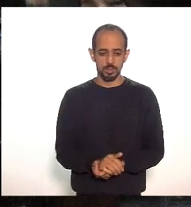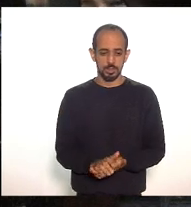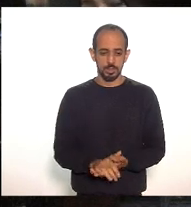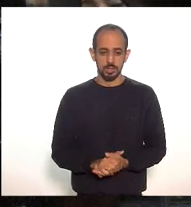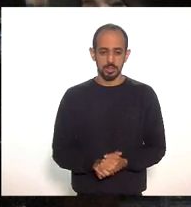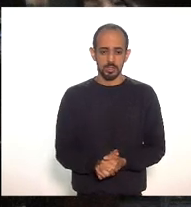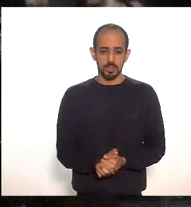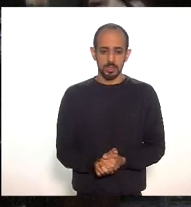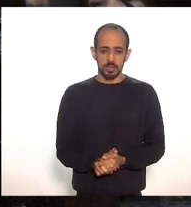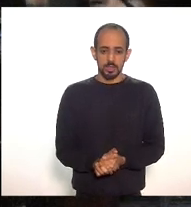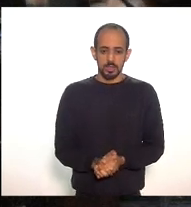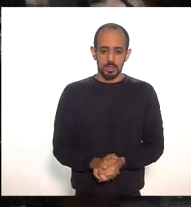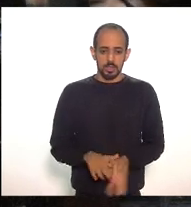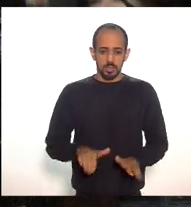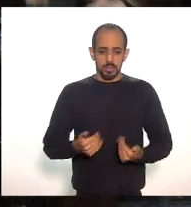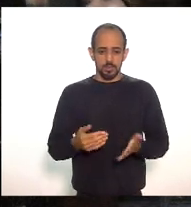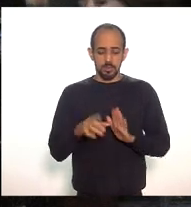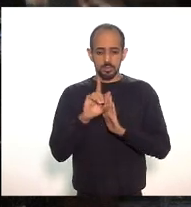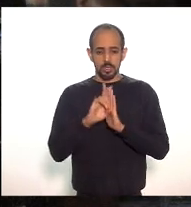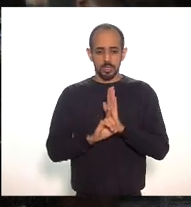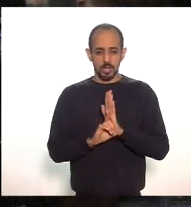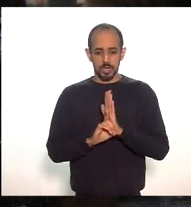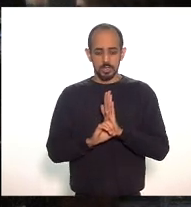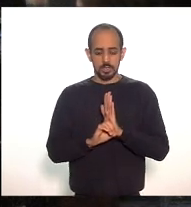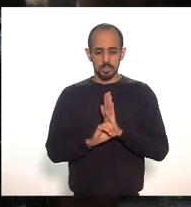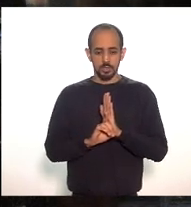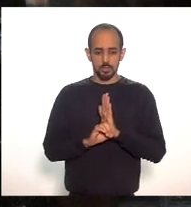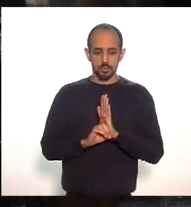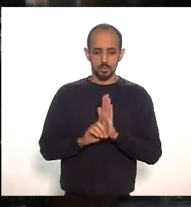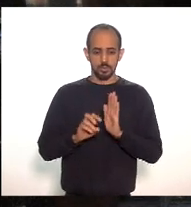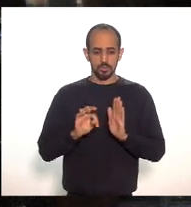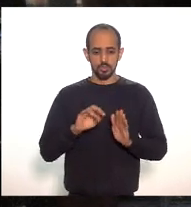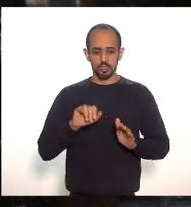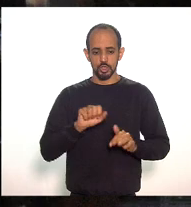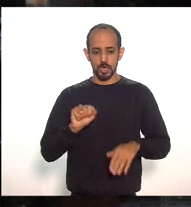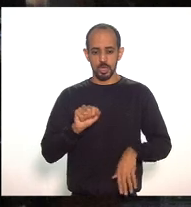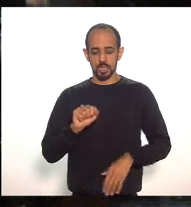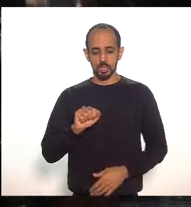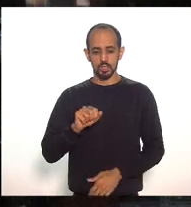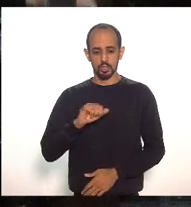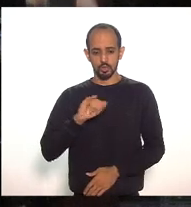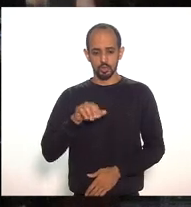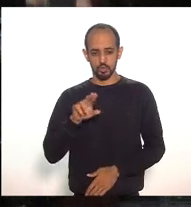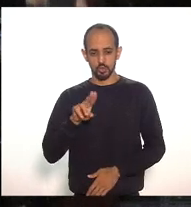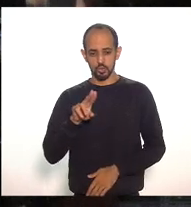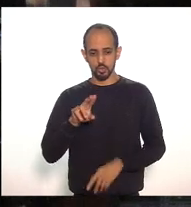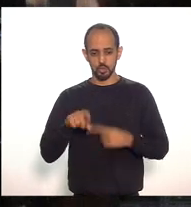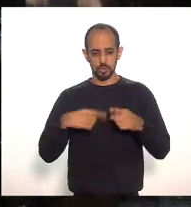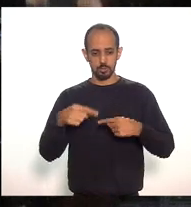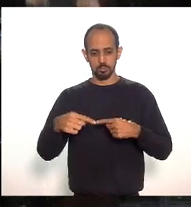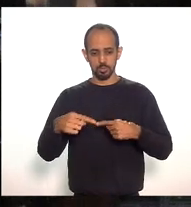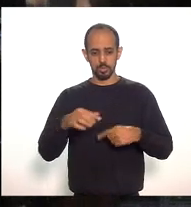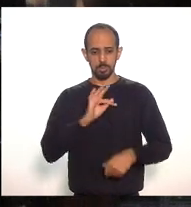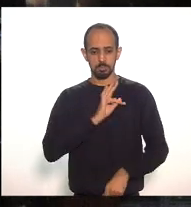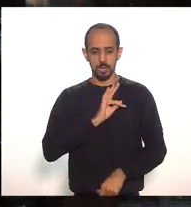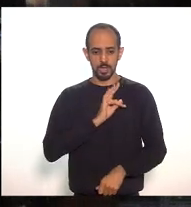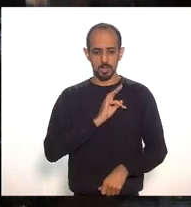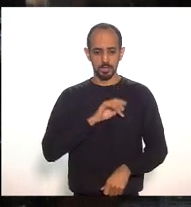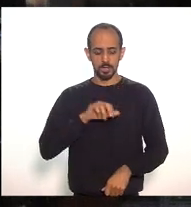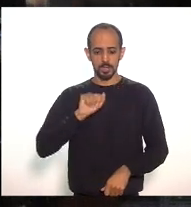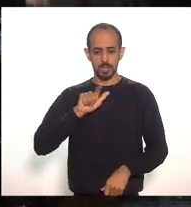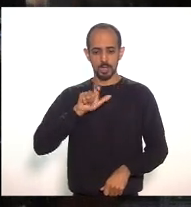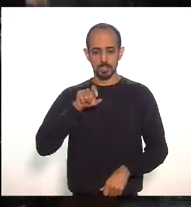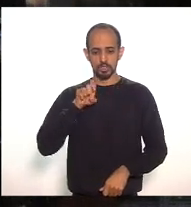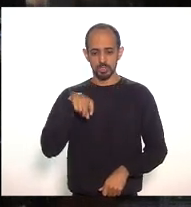Então vamos lá declaração em seguida pela ordem declaração de voto e a Ju seguida da Marta Alexandre que não